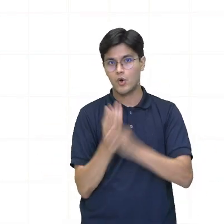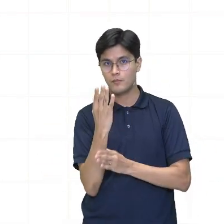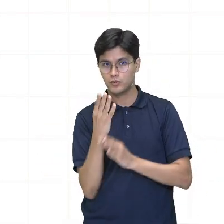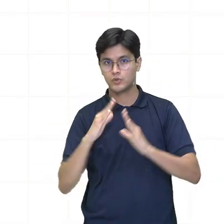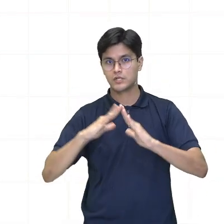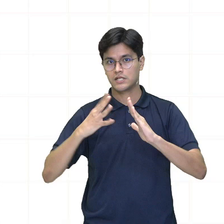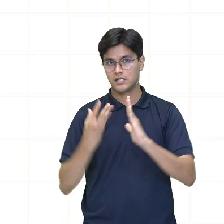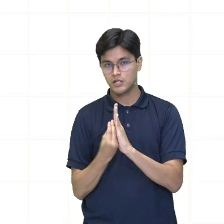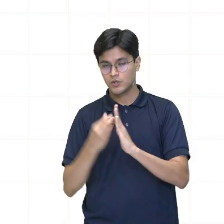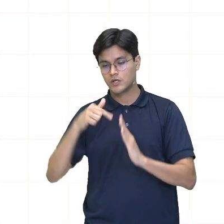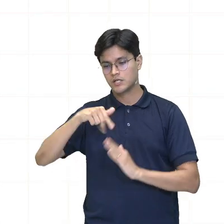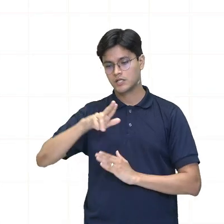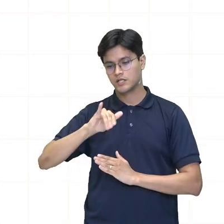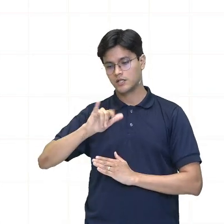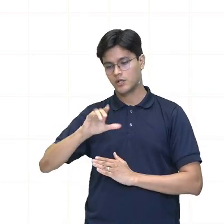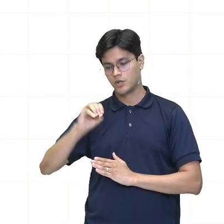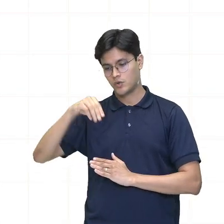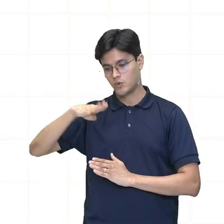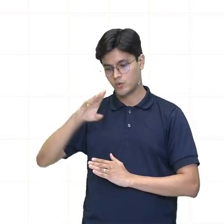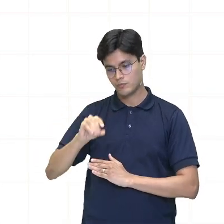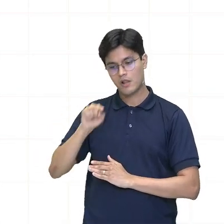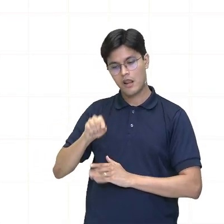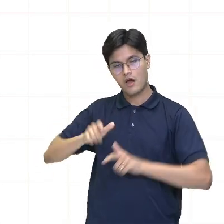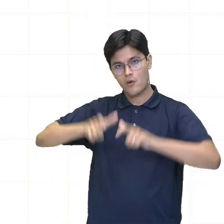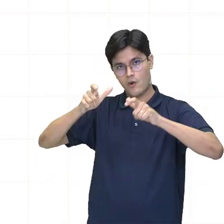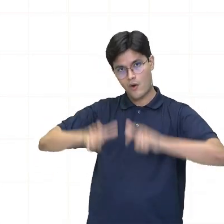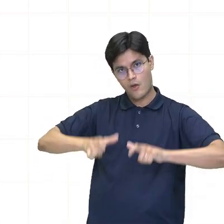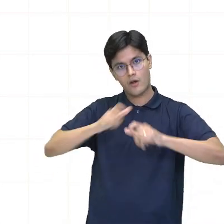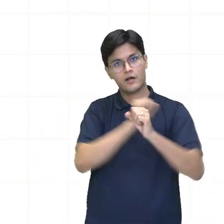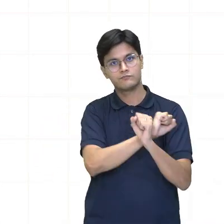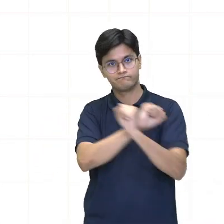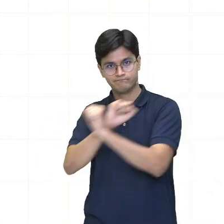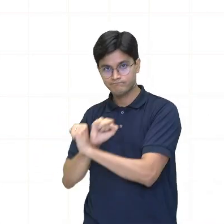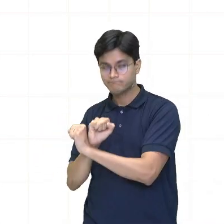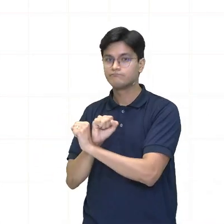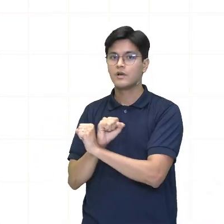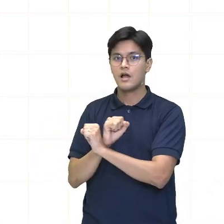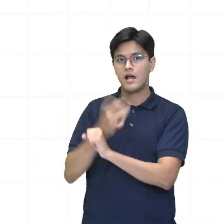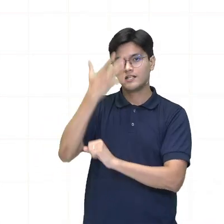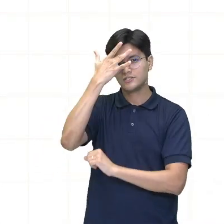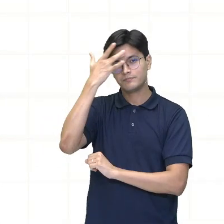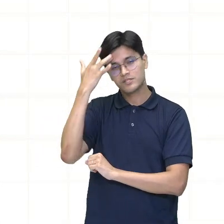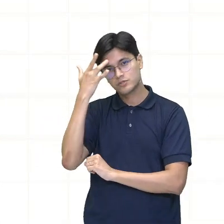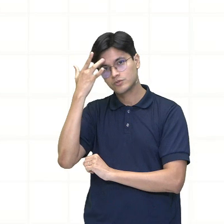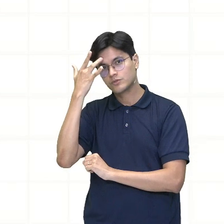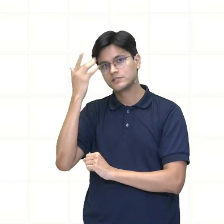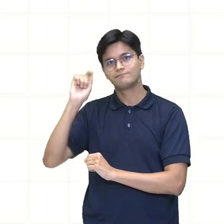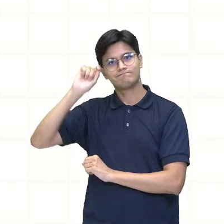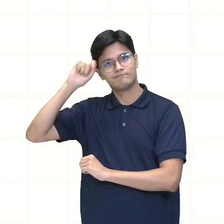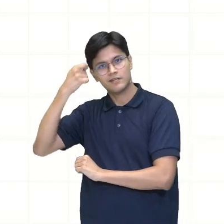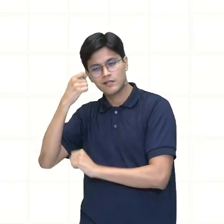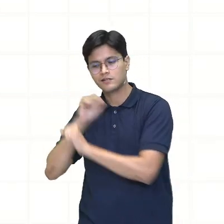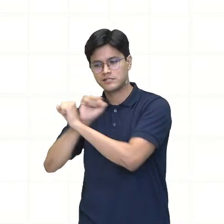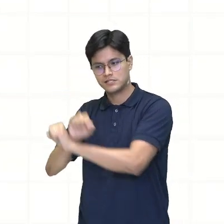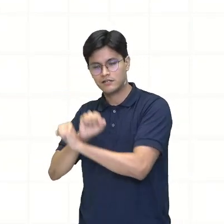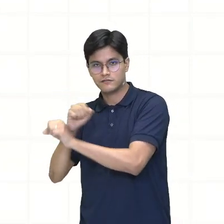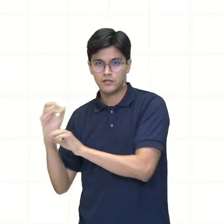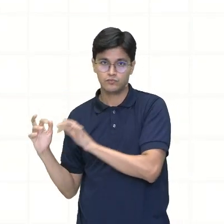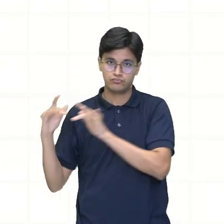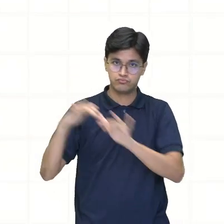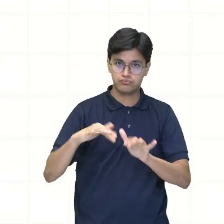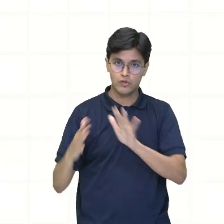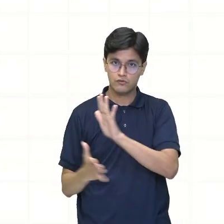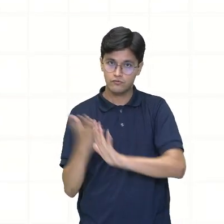Acampamentos defensivos. Eram locais para onde os negros escravizados eles fugiam, em busca de ter ali